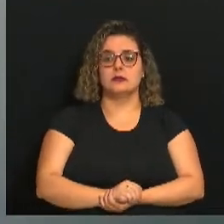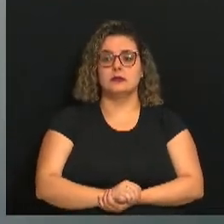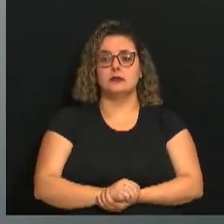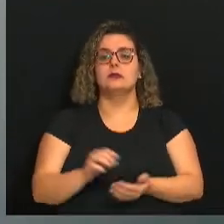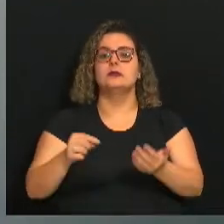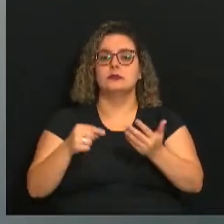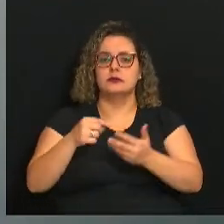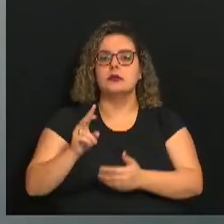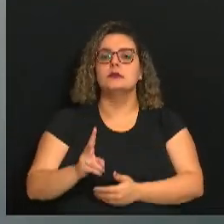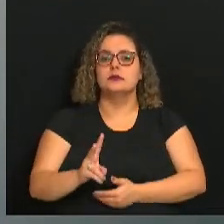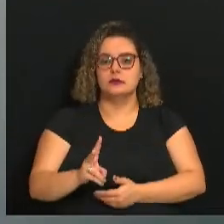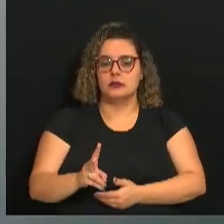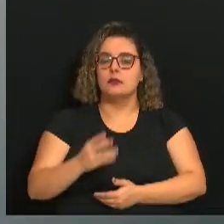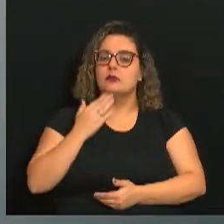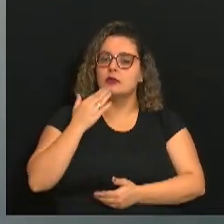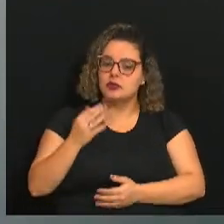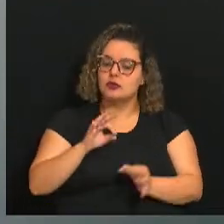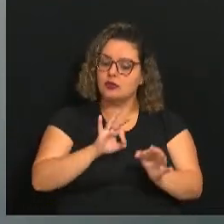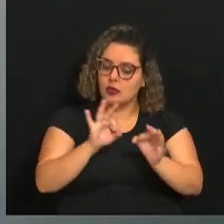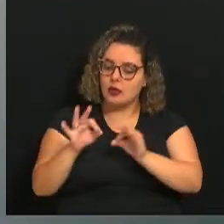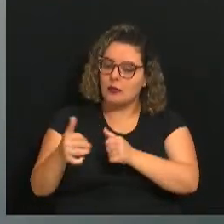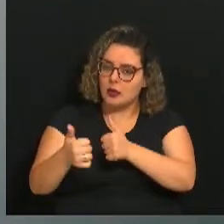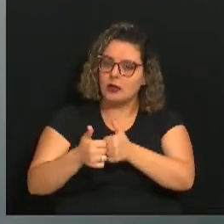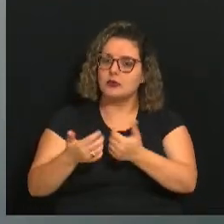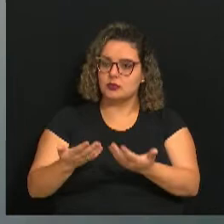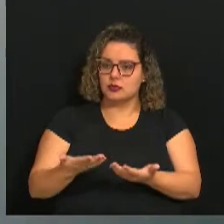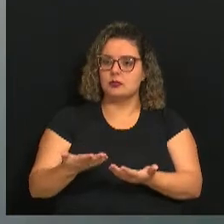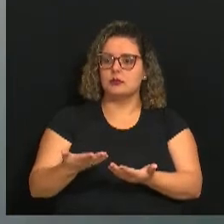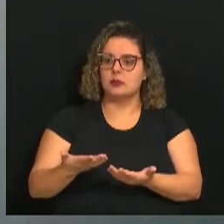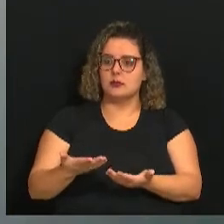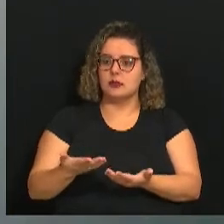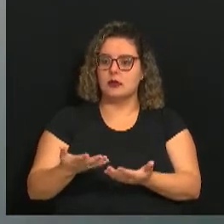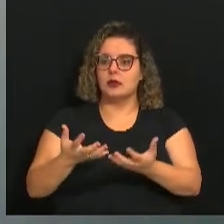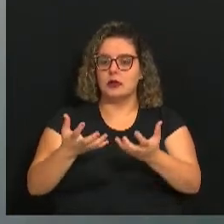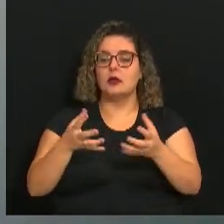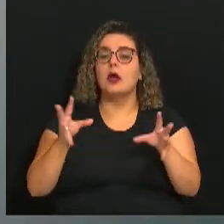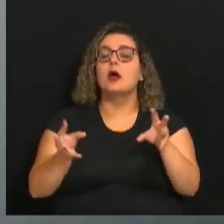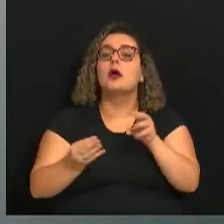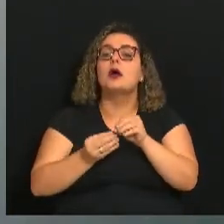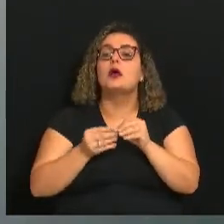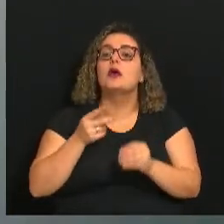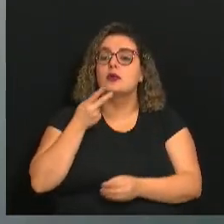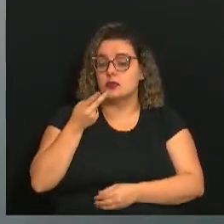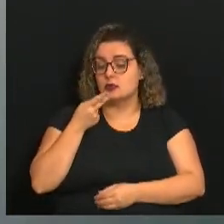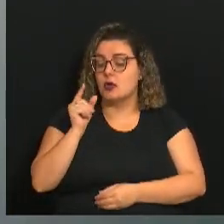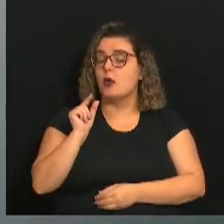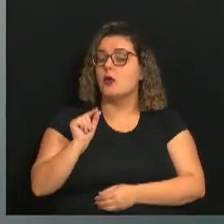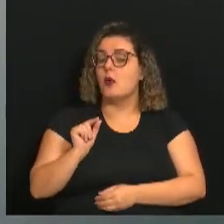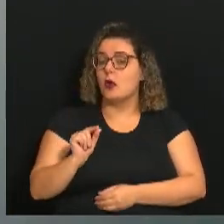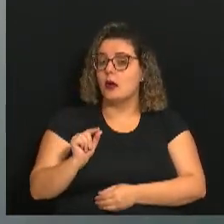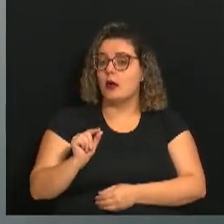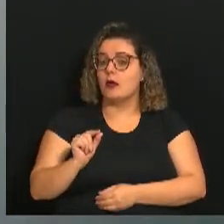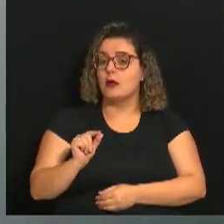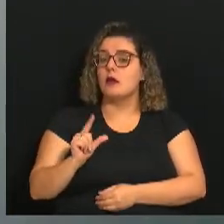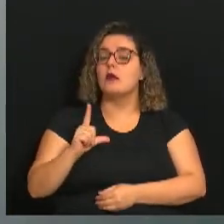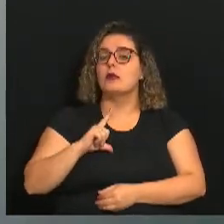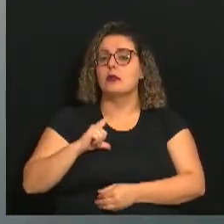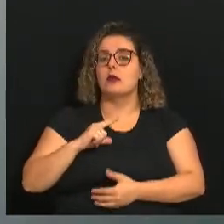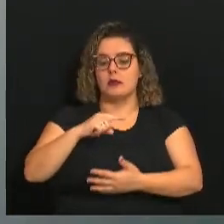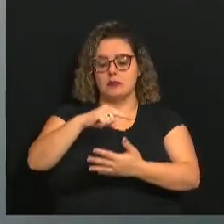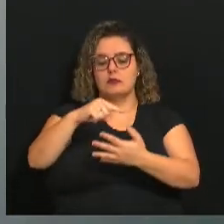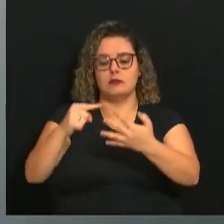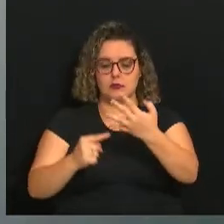cobrando assim, e acompanhando. Então, eu quero resumir dizendo o seguinte, nós temos aí esses grandes contratos, de